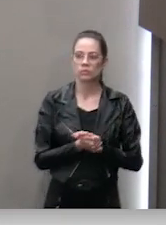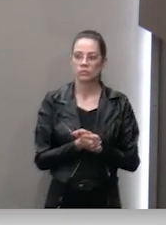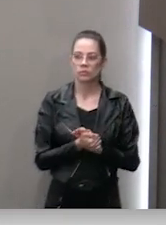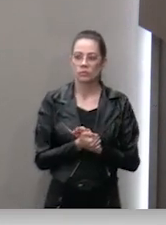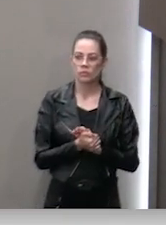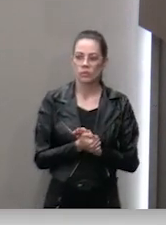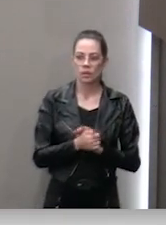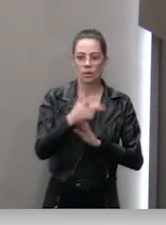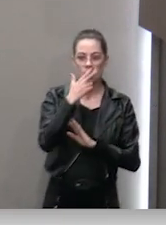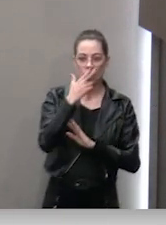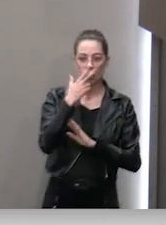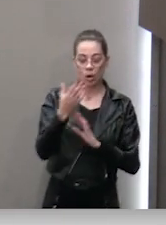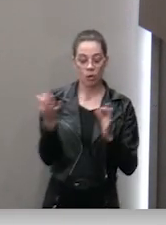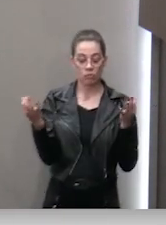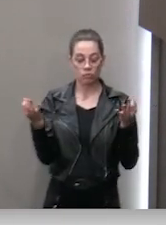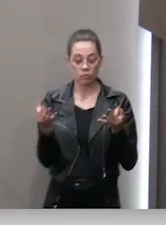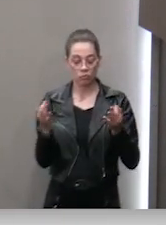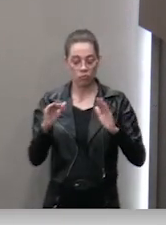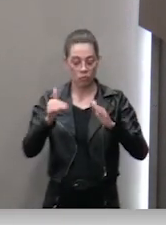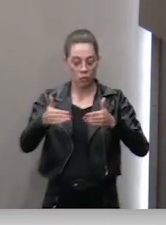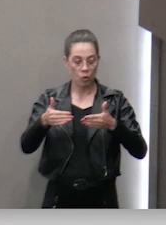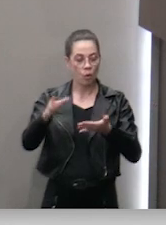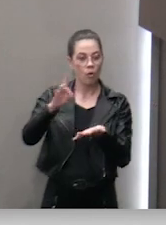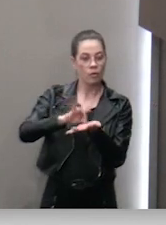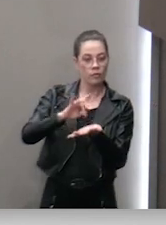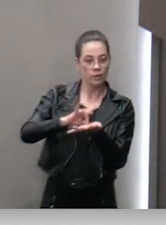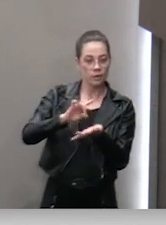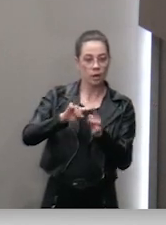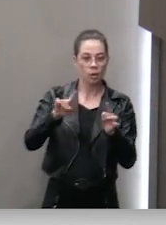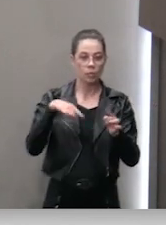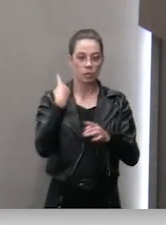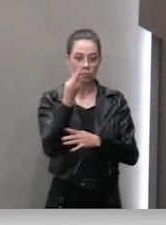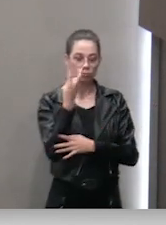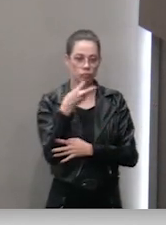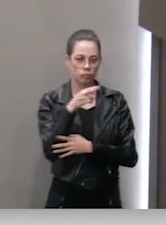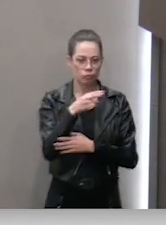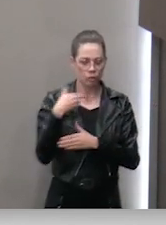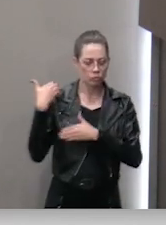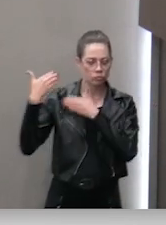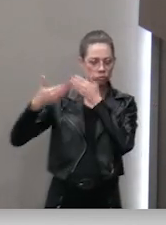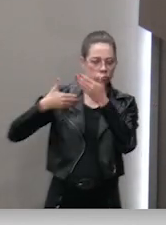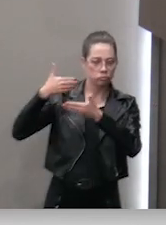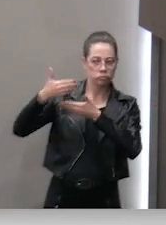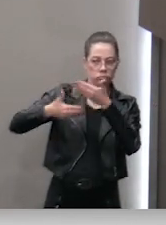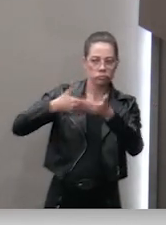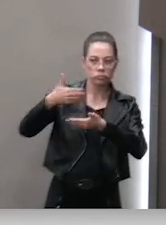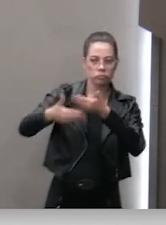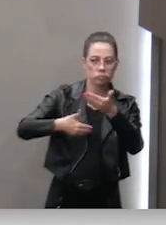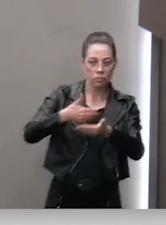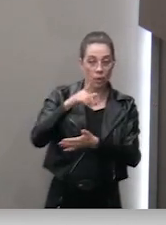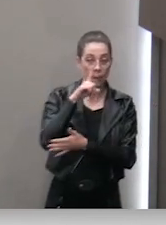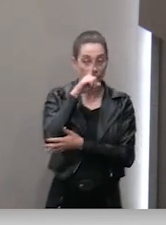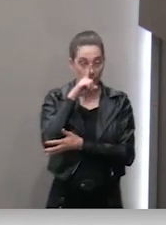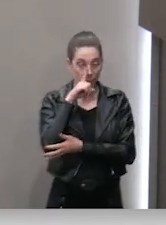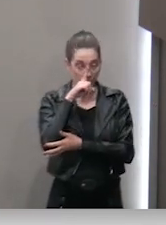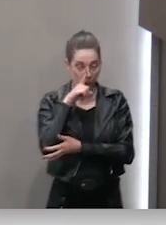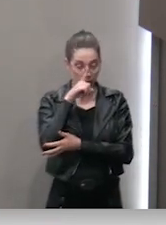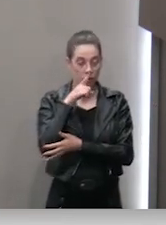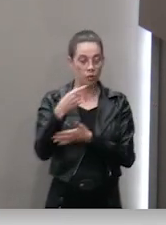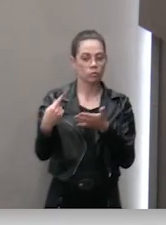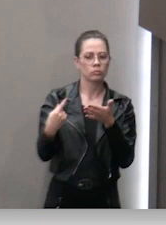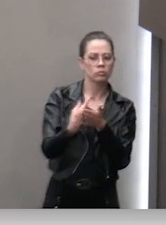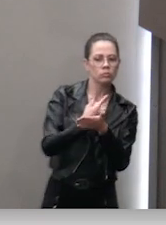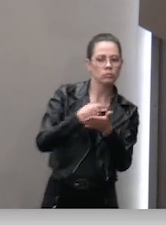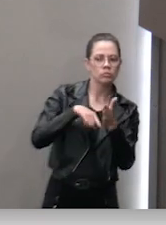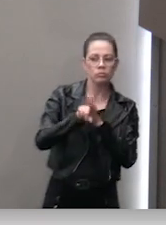como privilégios. Mas nós vimos, ao longo da história, o perigo de se